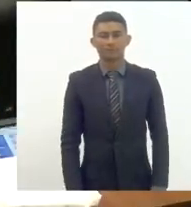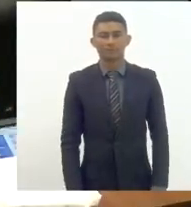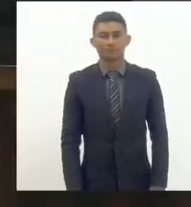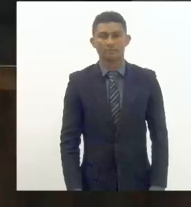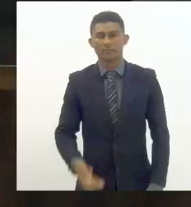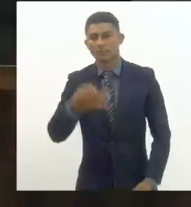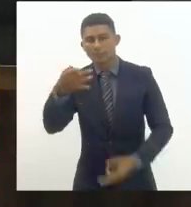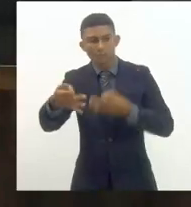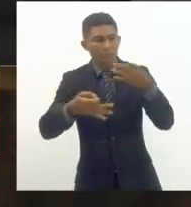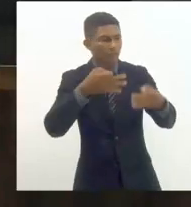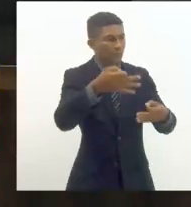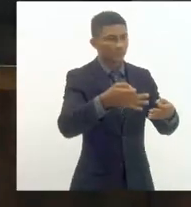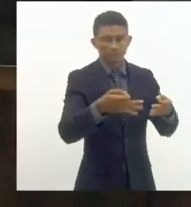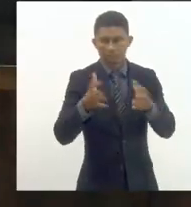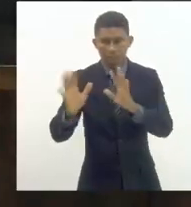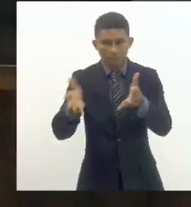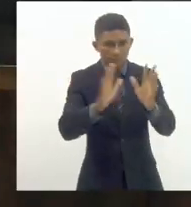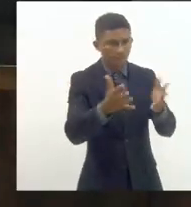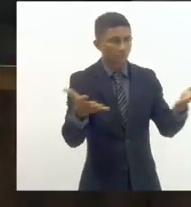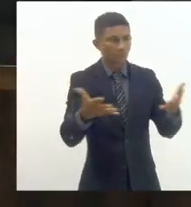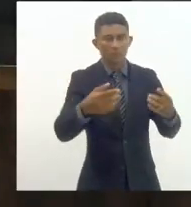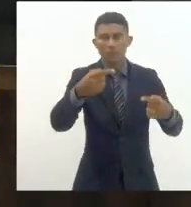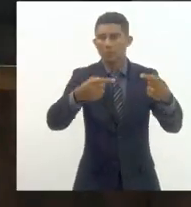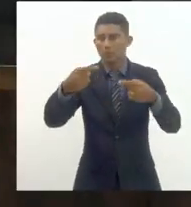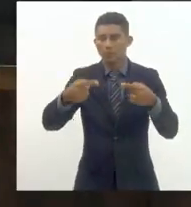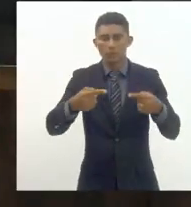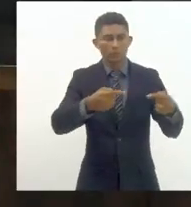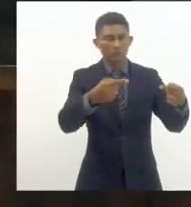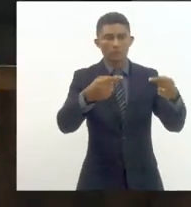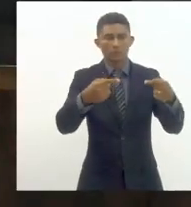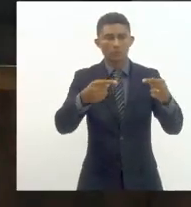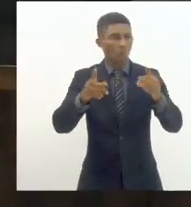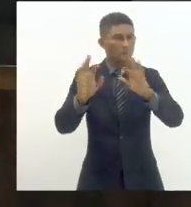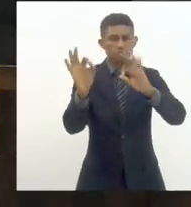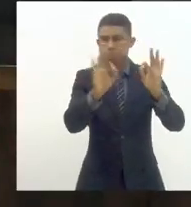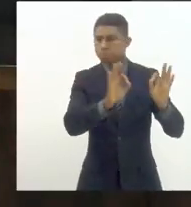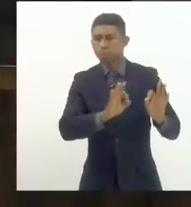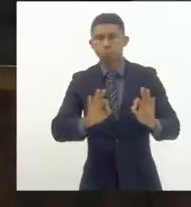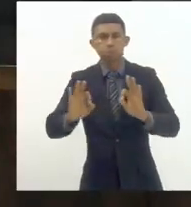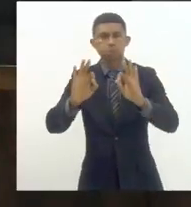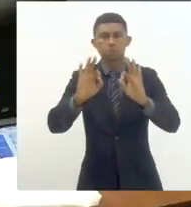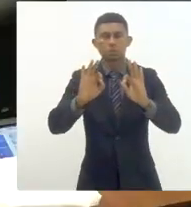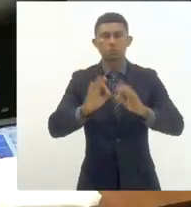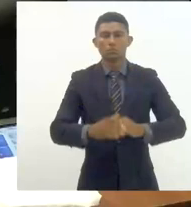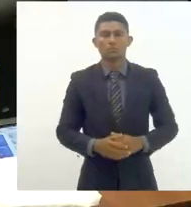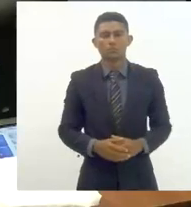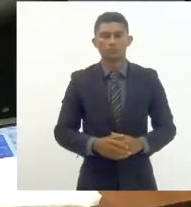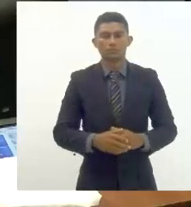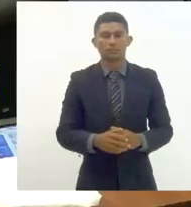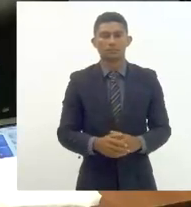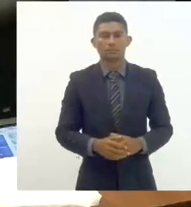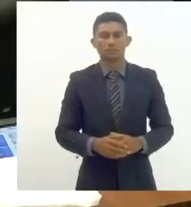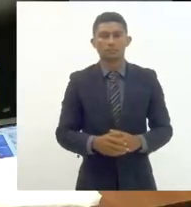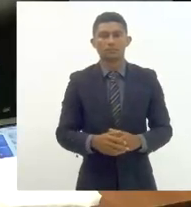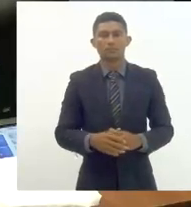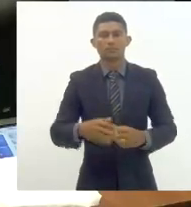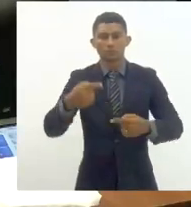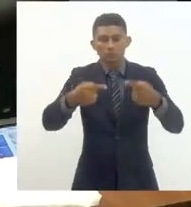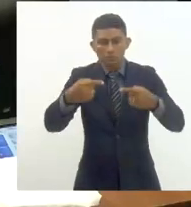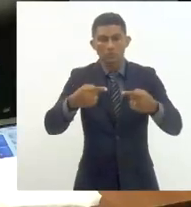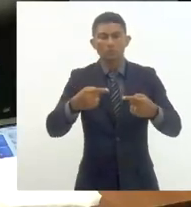Os pareceres emitidos em discussão. Não havendo quem queira discutir. Cerrada a